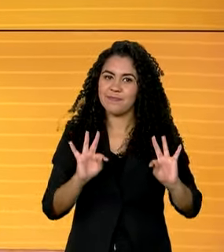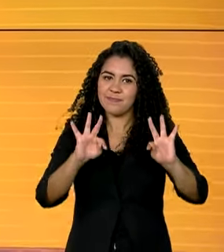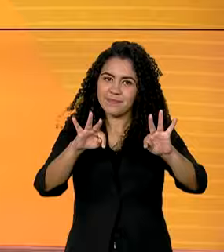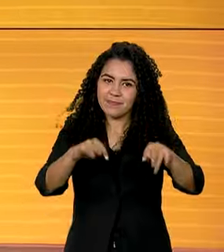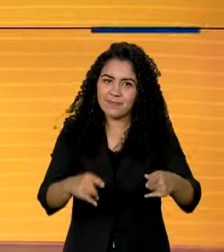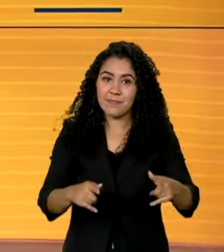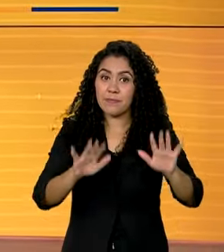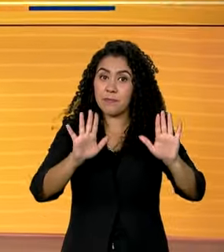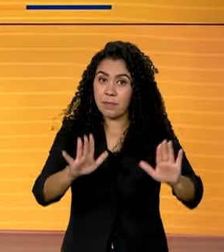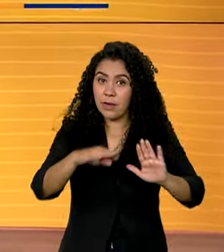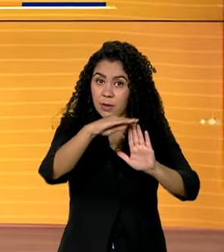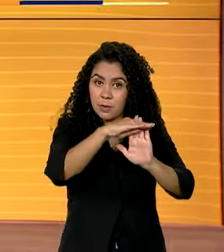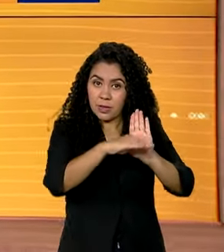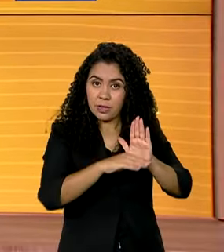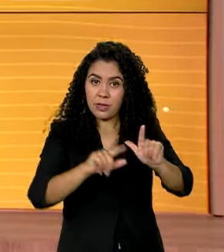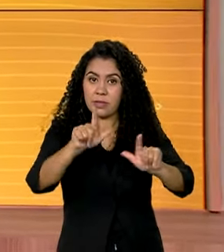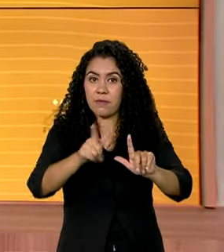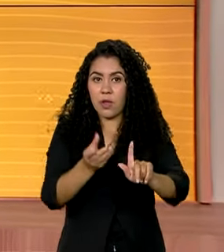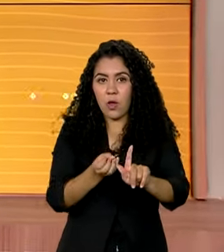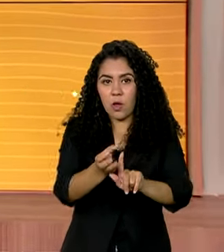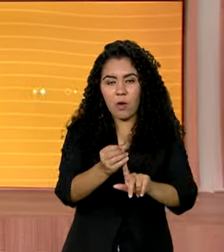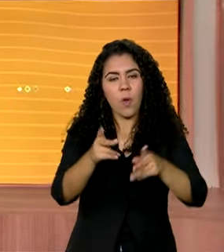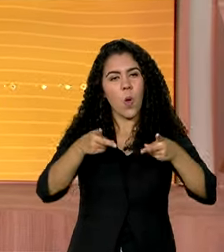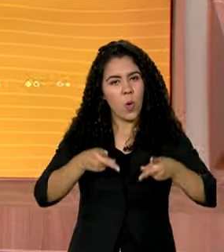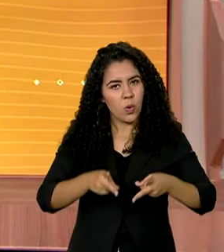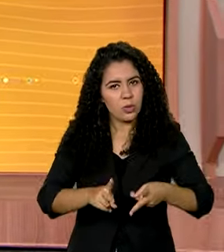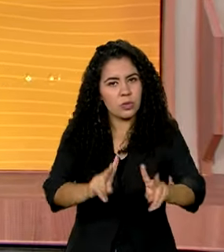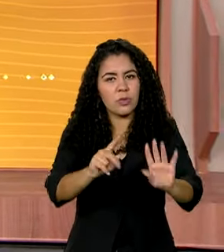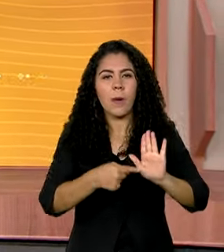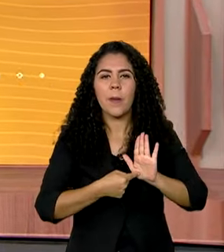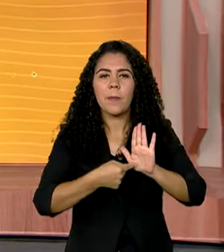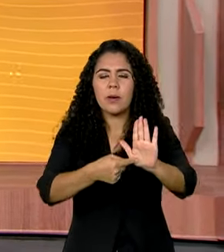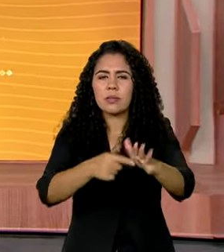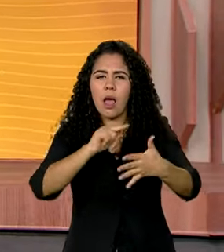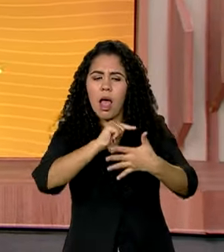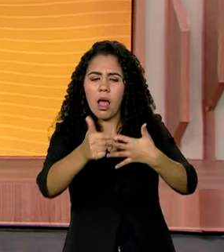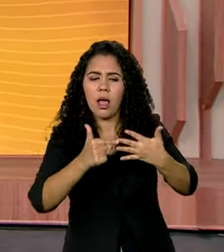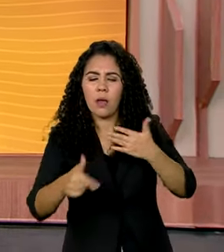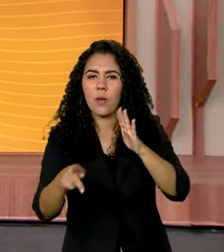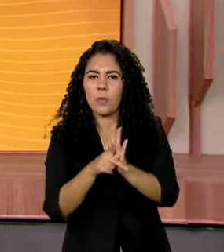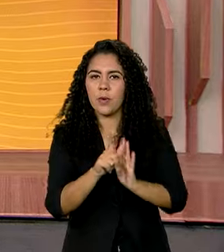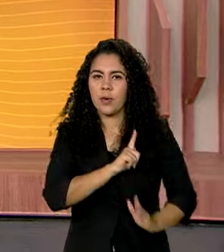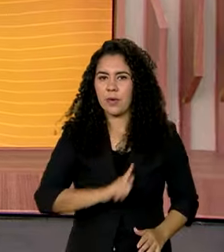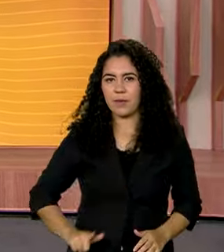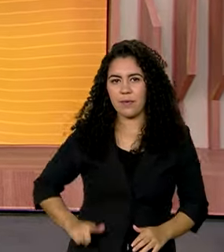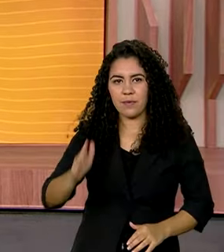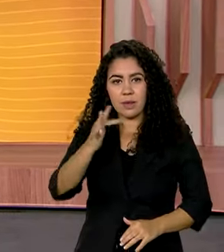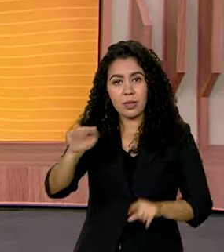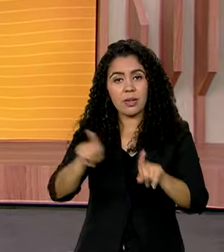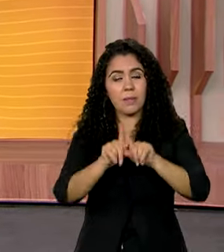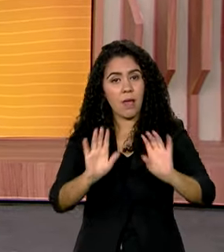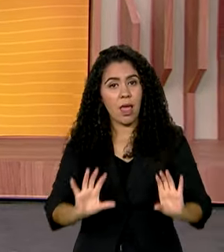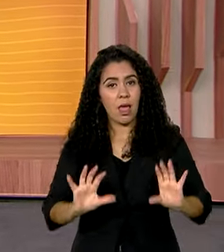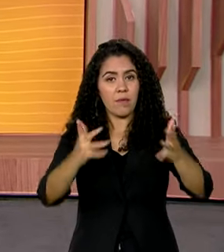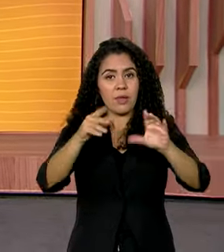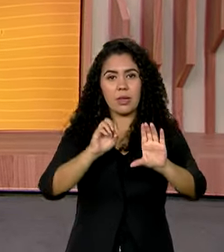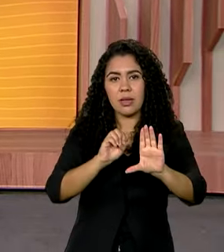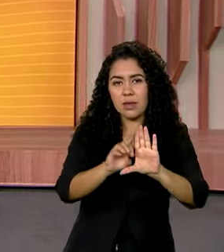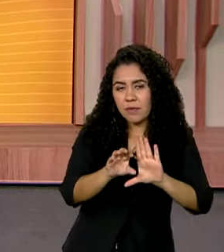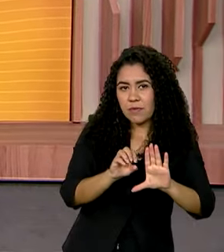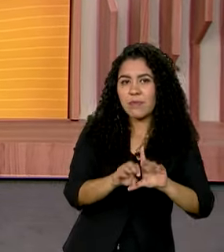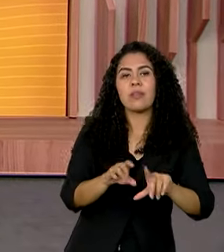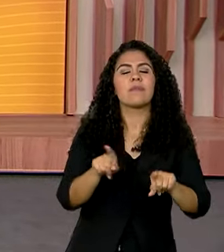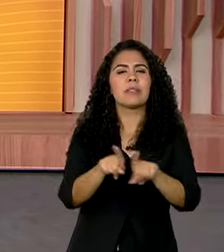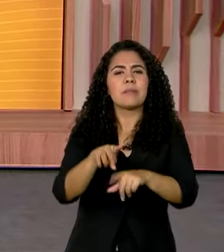por aqui, mas o Canal GOV segue com a programação, mostrando todas as ações do governo federal, com eventos ao vivo, dicas e